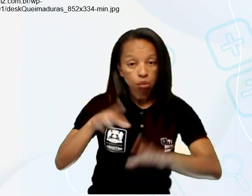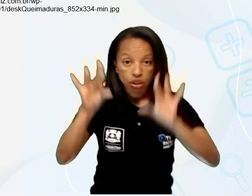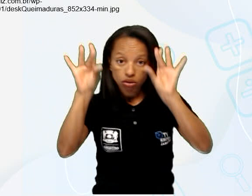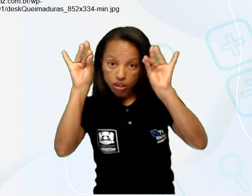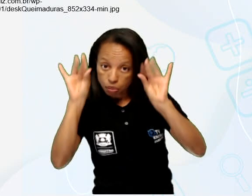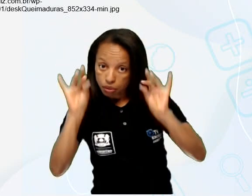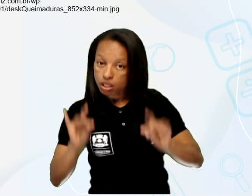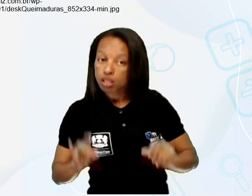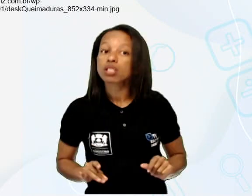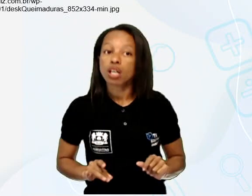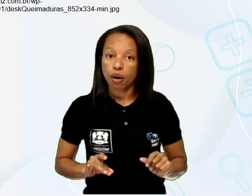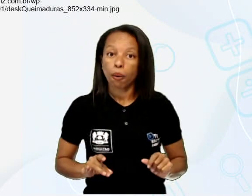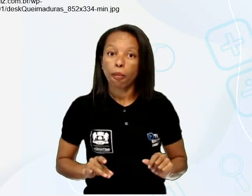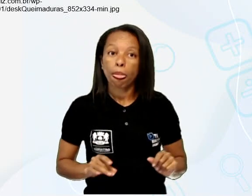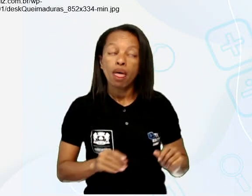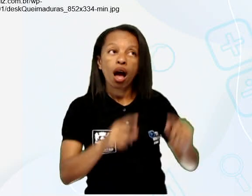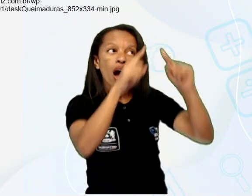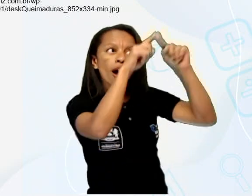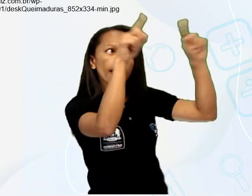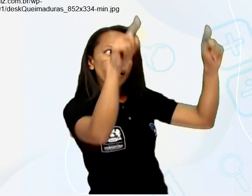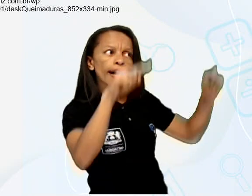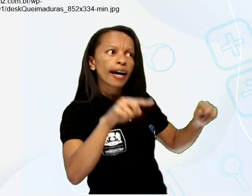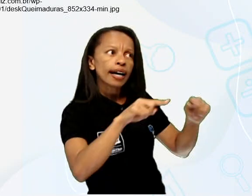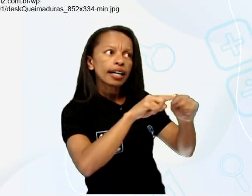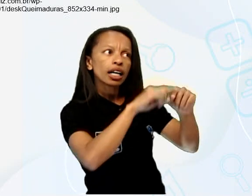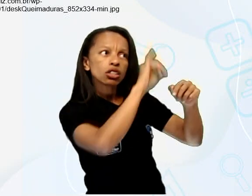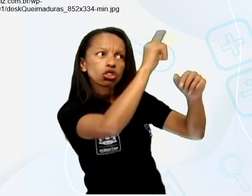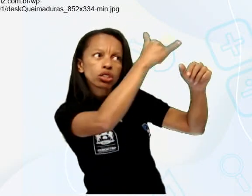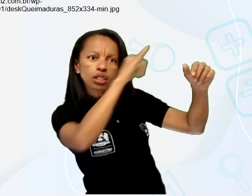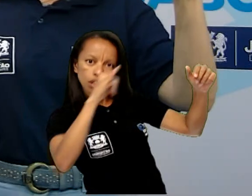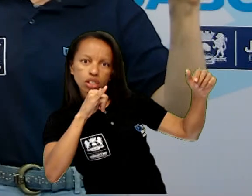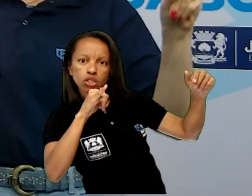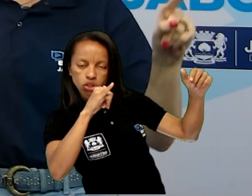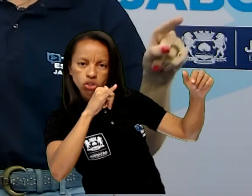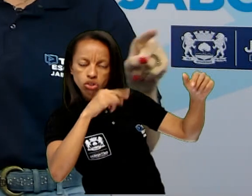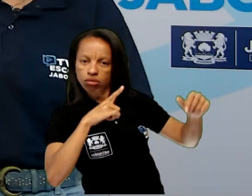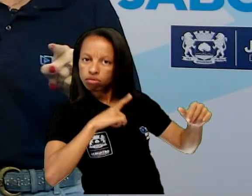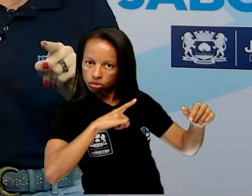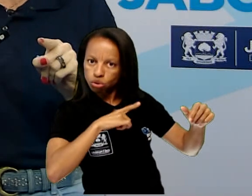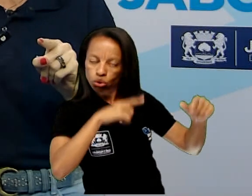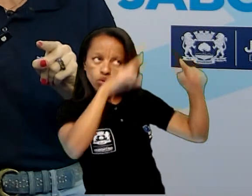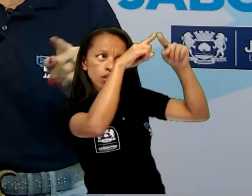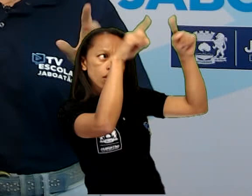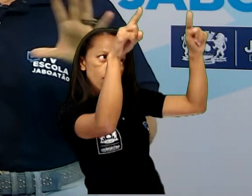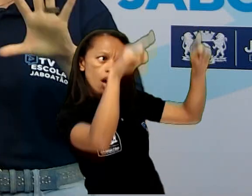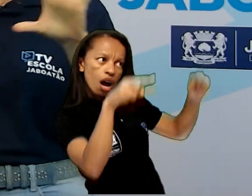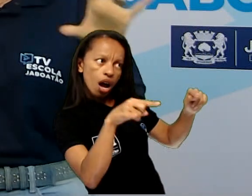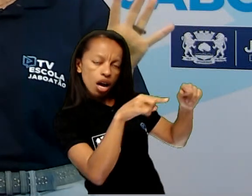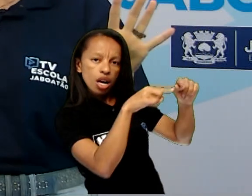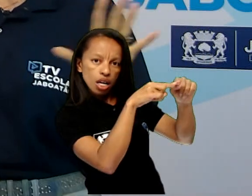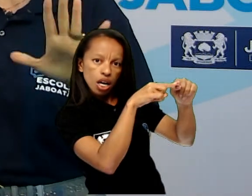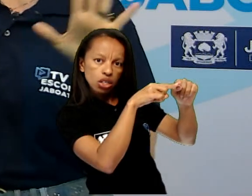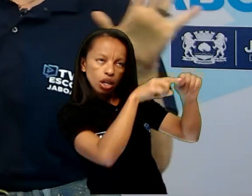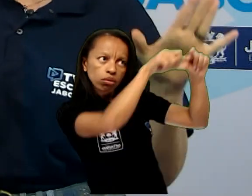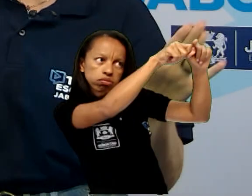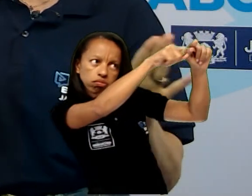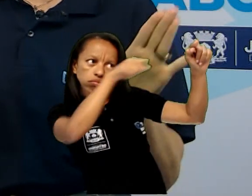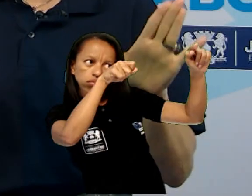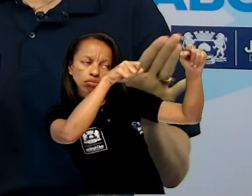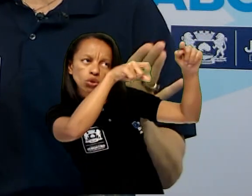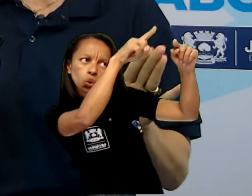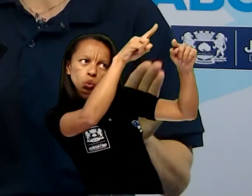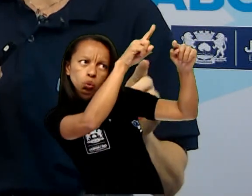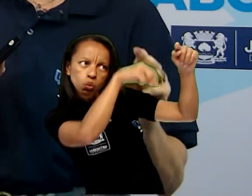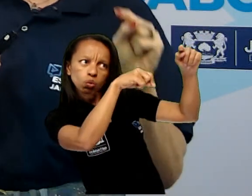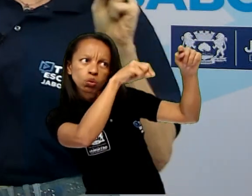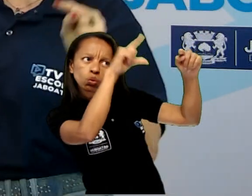a fonte de energia. Você vai lá, não tem aquela caixa de energia. Toda casa ou todo apartamento tem